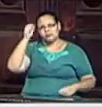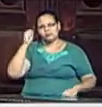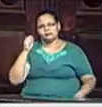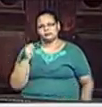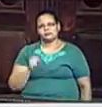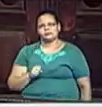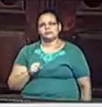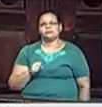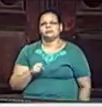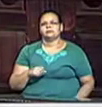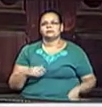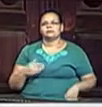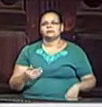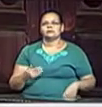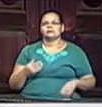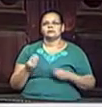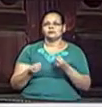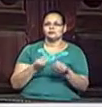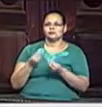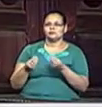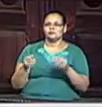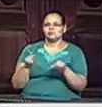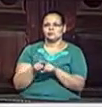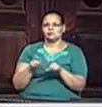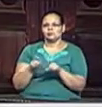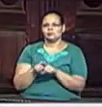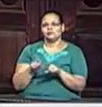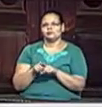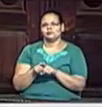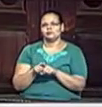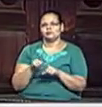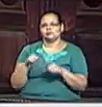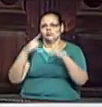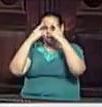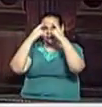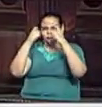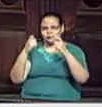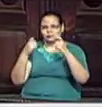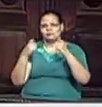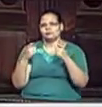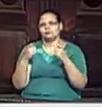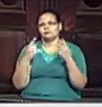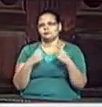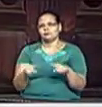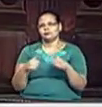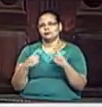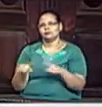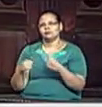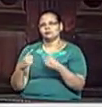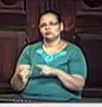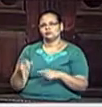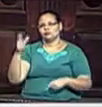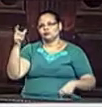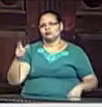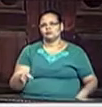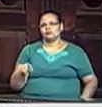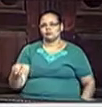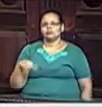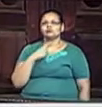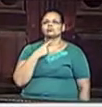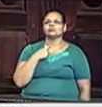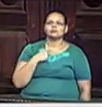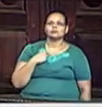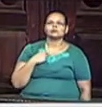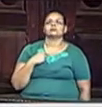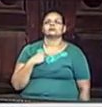se autossustentam, como também pratica uma violência contra aqueles que desejam,